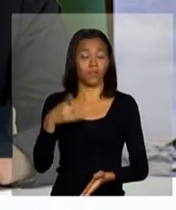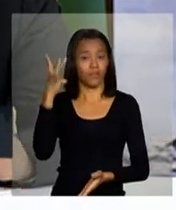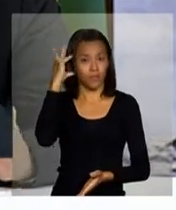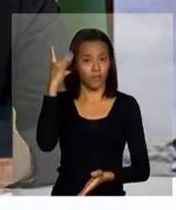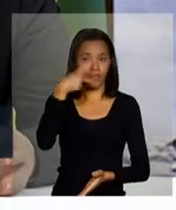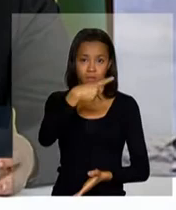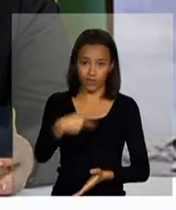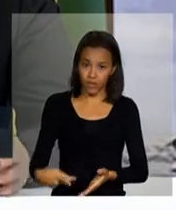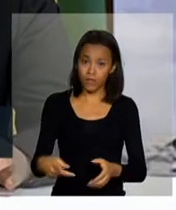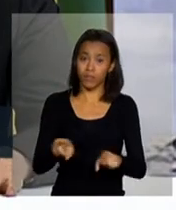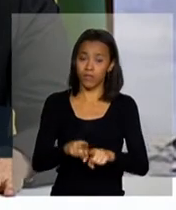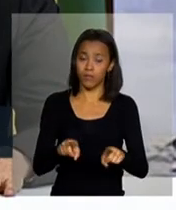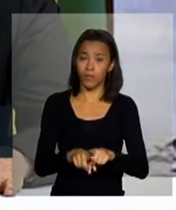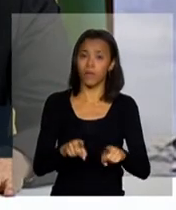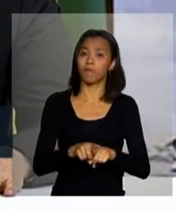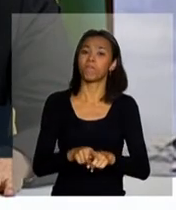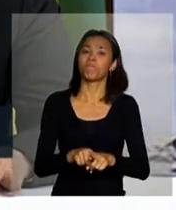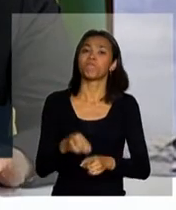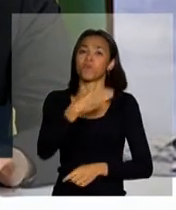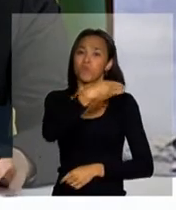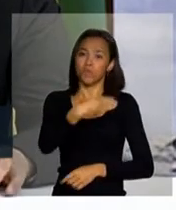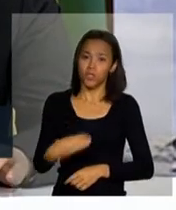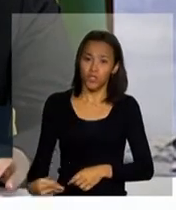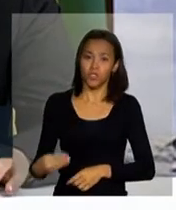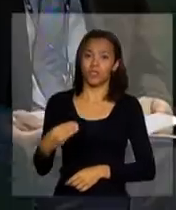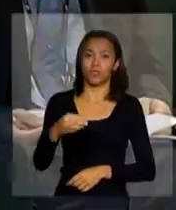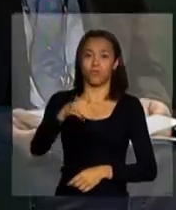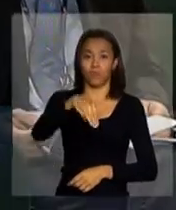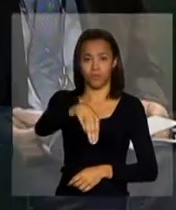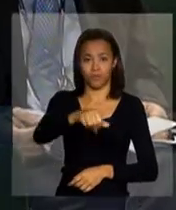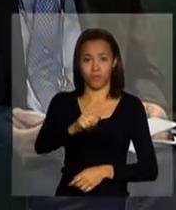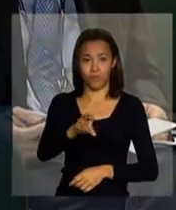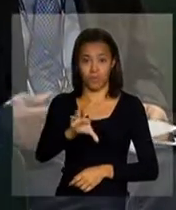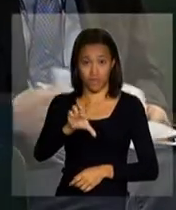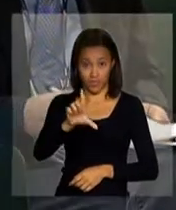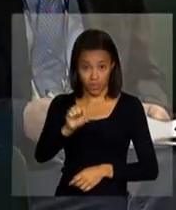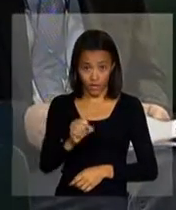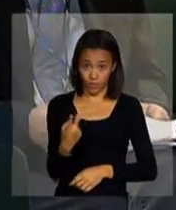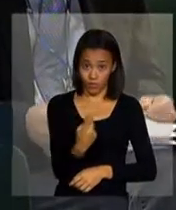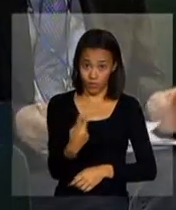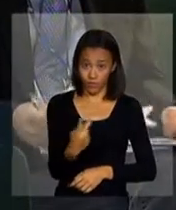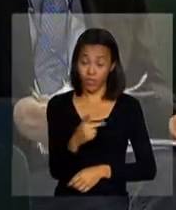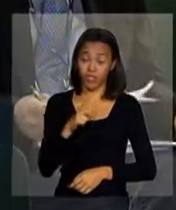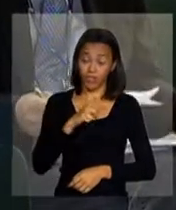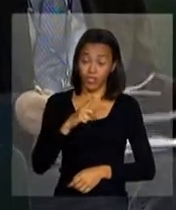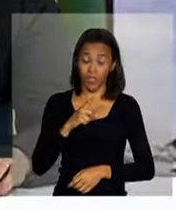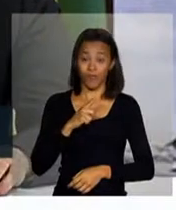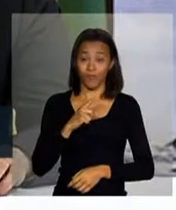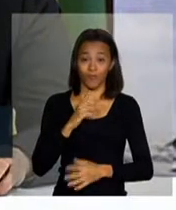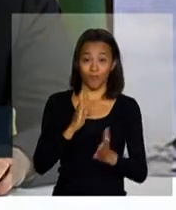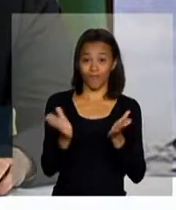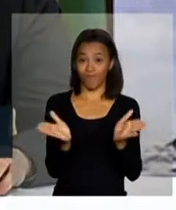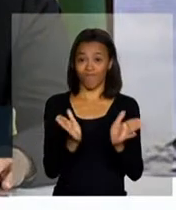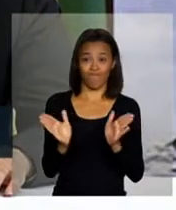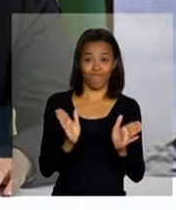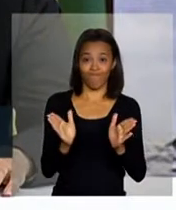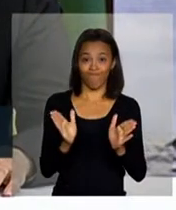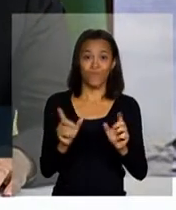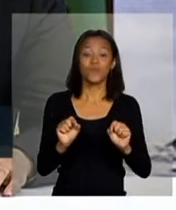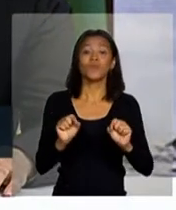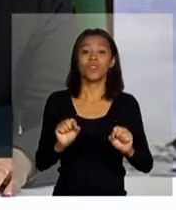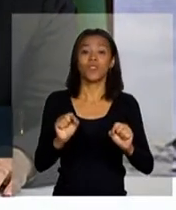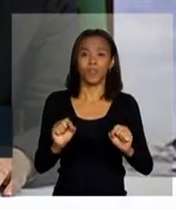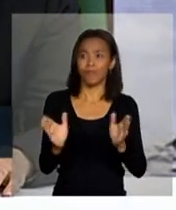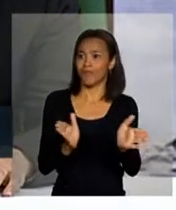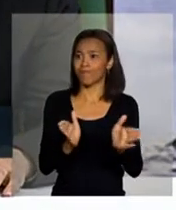e também do ministro Crivella de que nós nos encontramos diante de um paradoxo, diante de